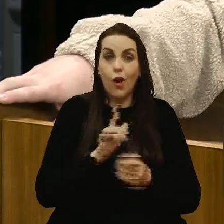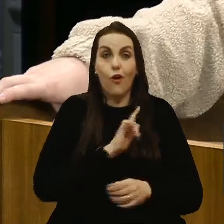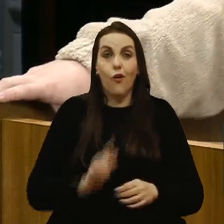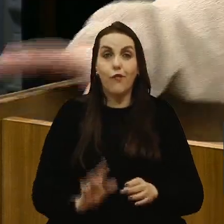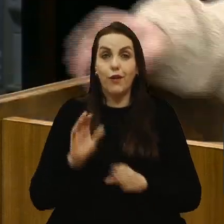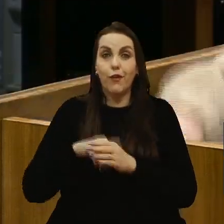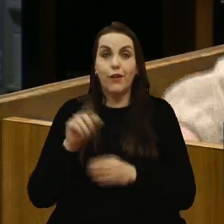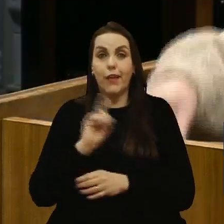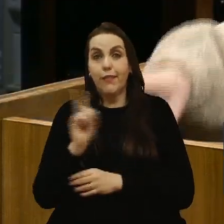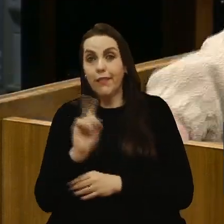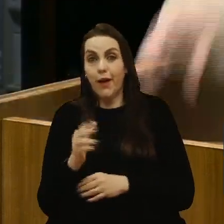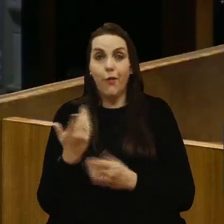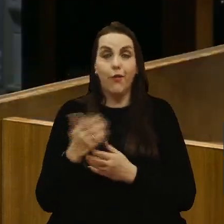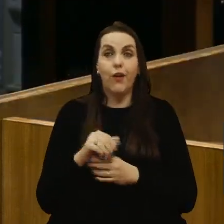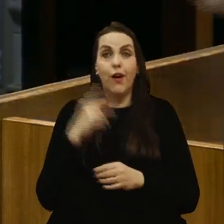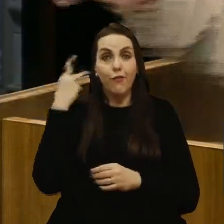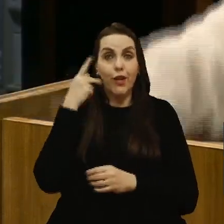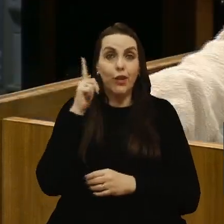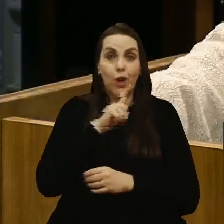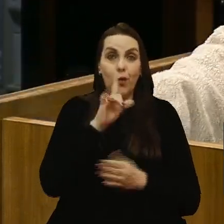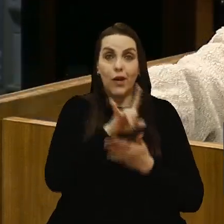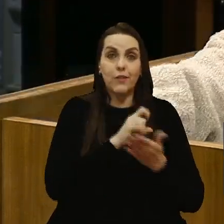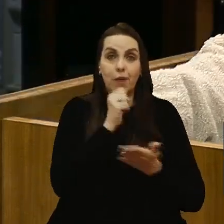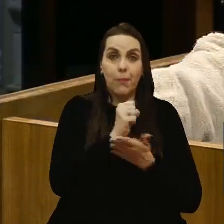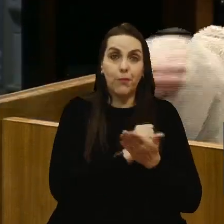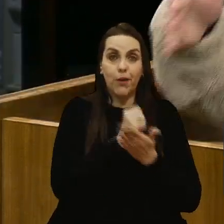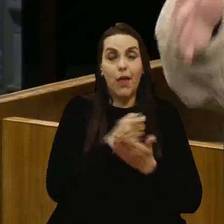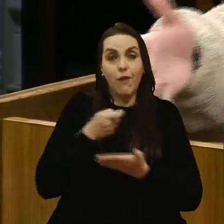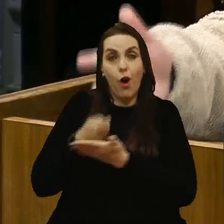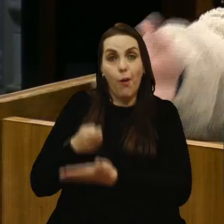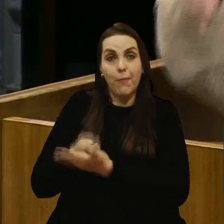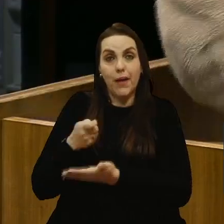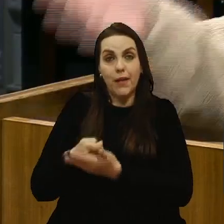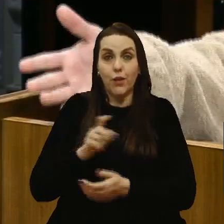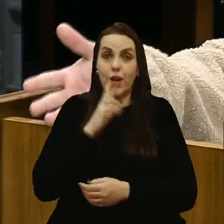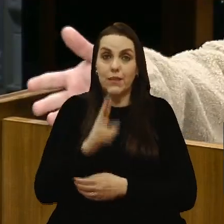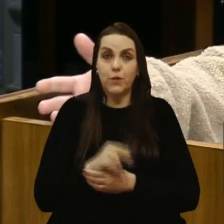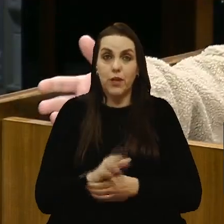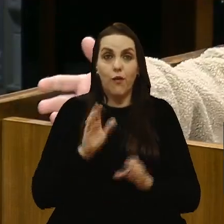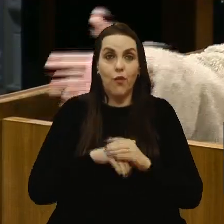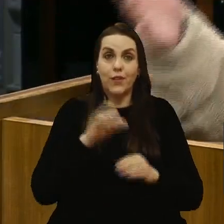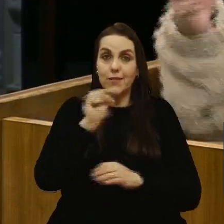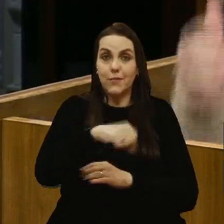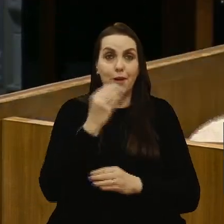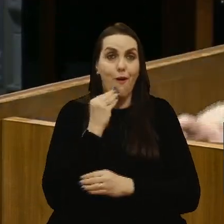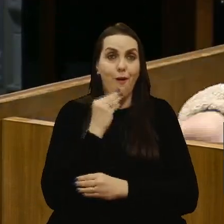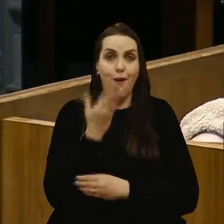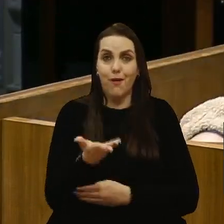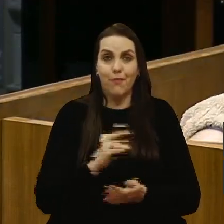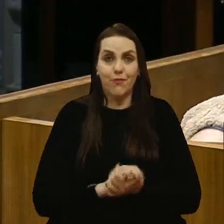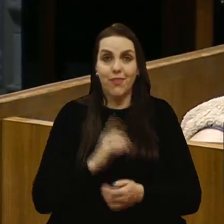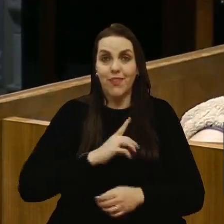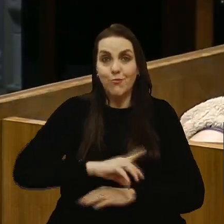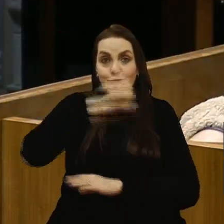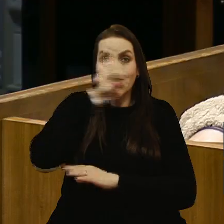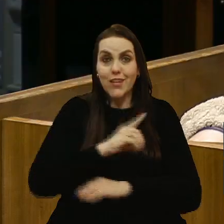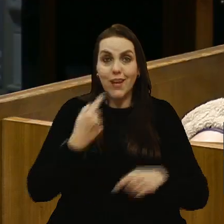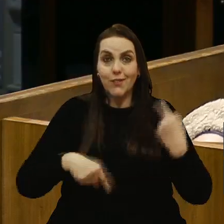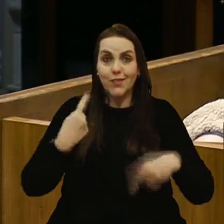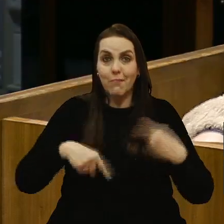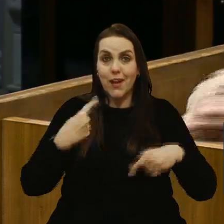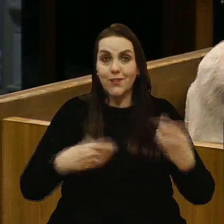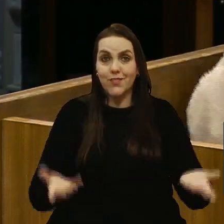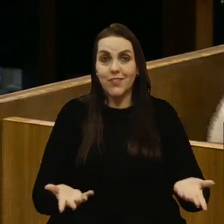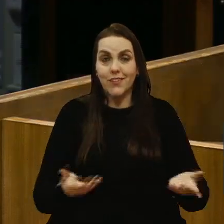vai responder, e o vereador Lucas vai protocolar lá e vai obrigar eles a responder. Pronto, eu vou votar sim, porque é óbvio. A gente tem o direito de debater e